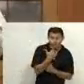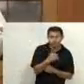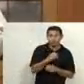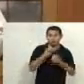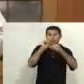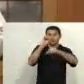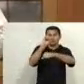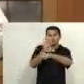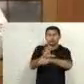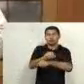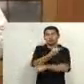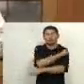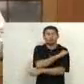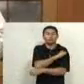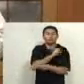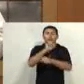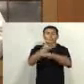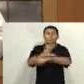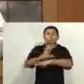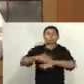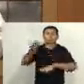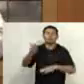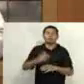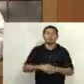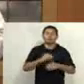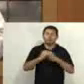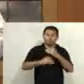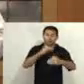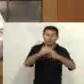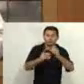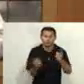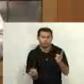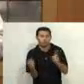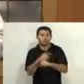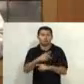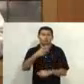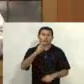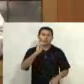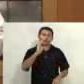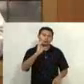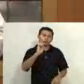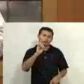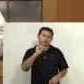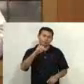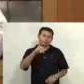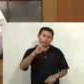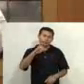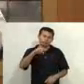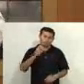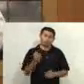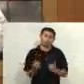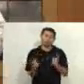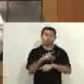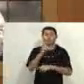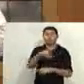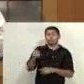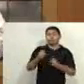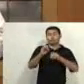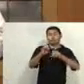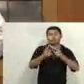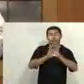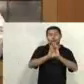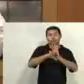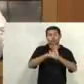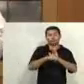slide dos alunos foi um slide a mais, né, o slide de procedimento invertido, tá? Como o professor não vai trabalhar com o